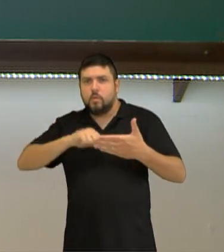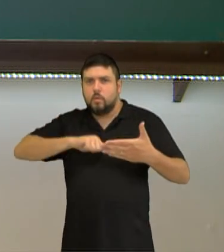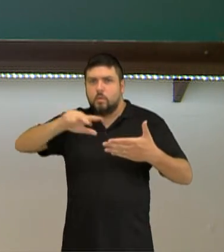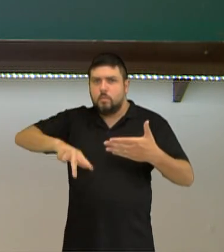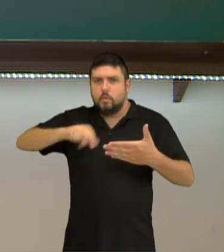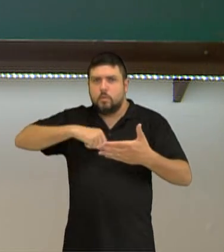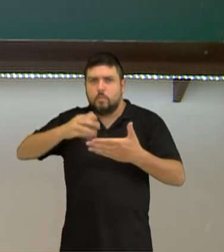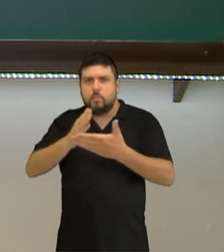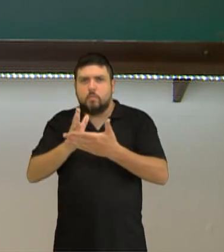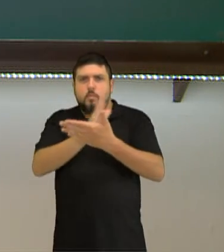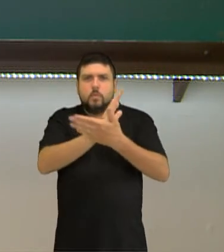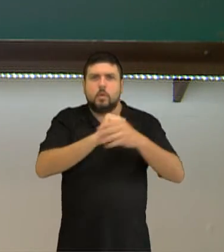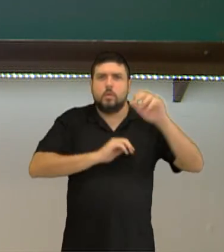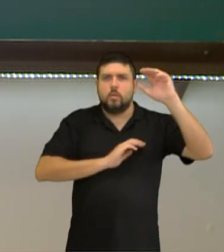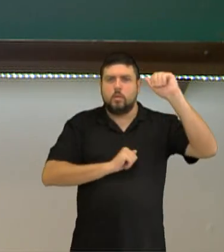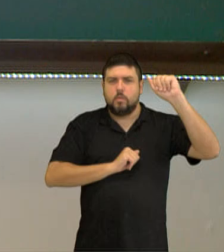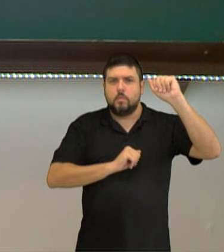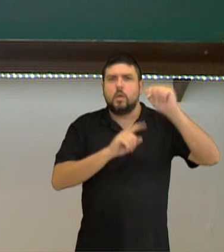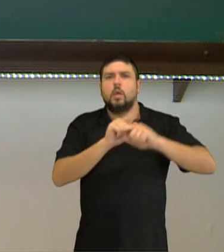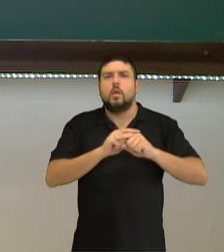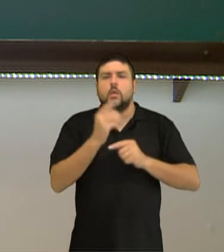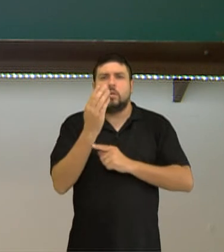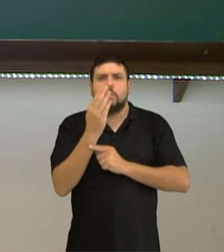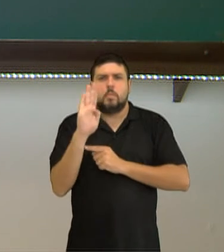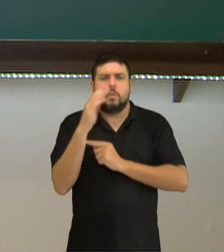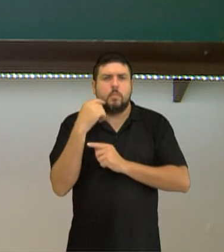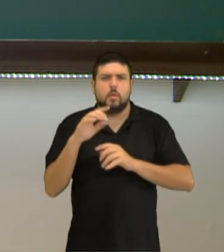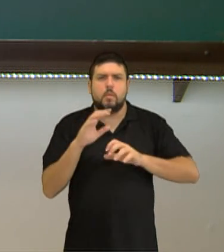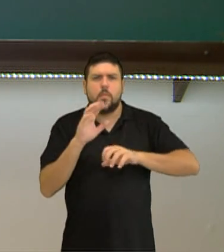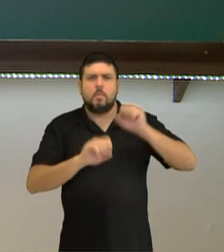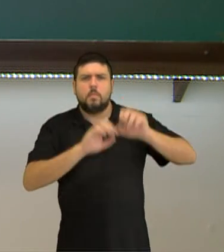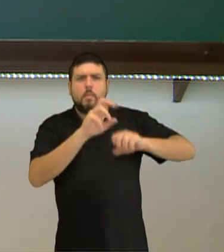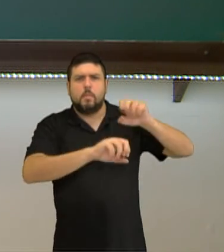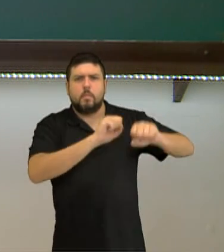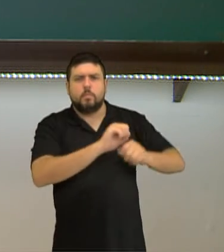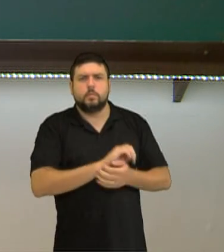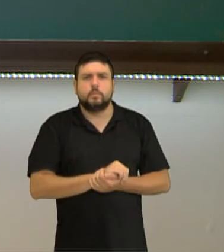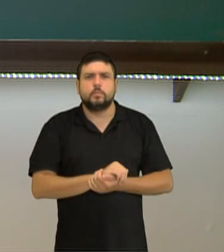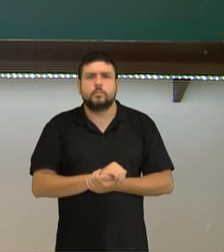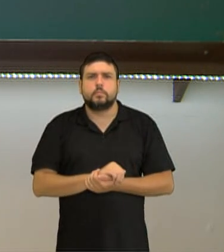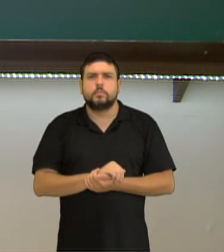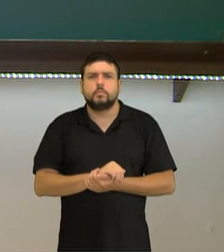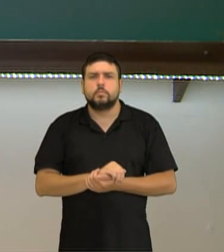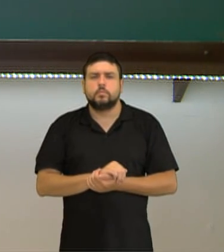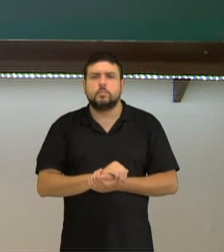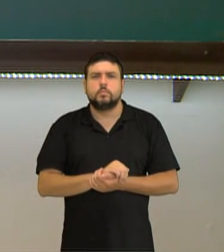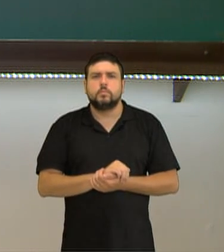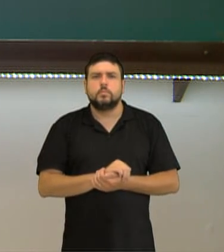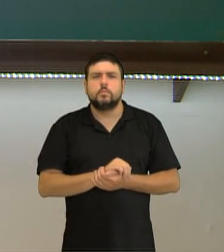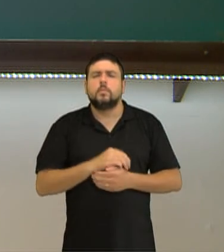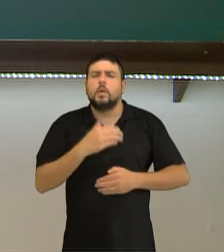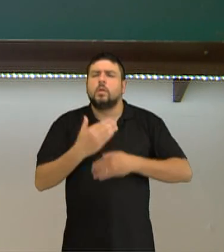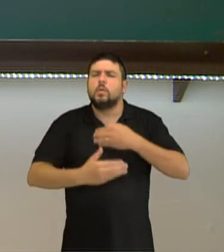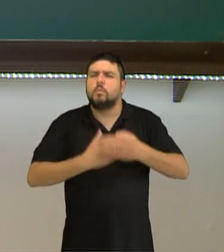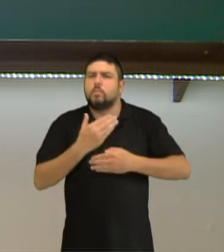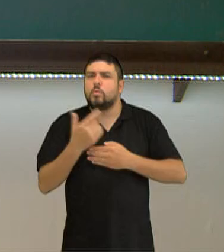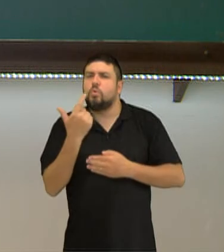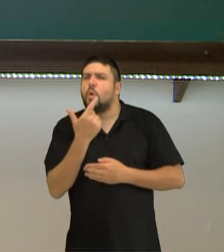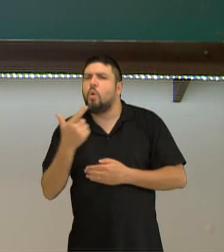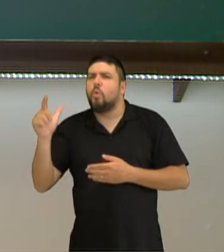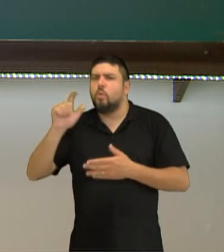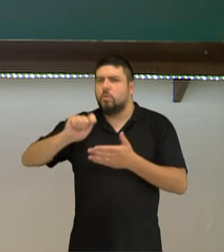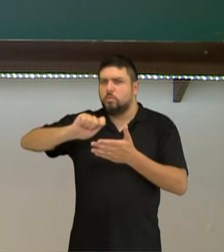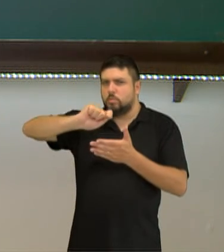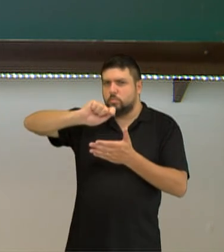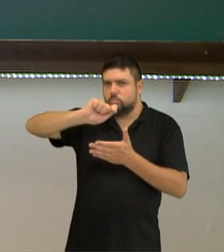posteriormente, pertencendo a Portugal também. Inclusive, vai ter assinatura de um tratado posterior ao Tratado de Tordesilhas, aumentando